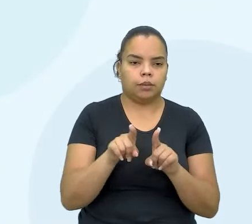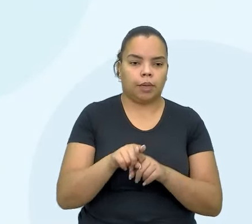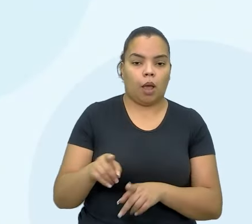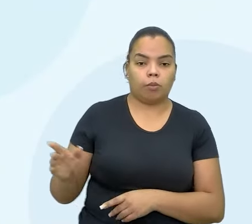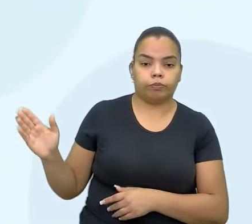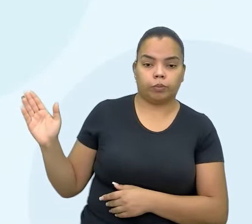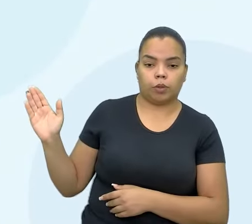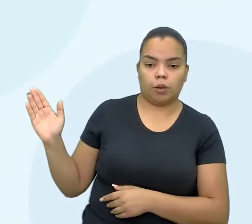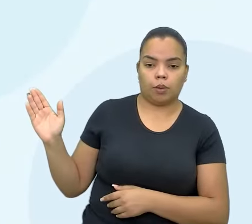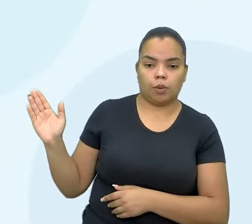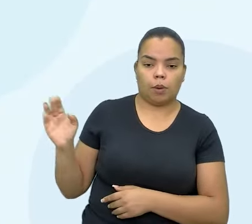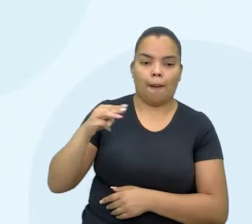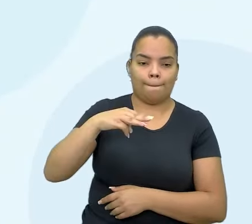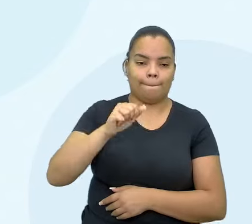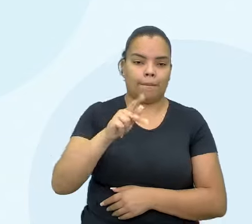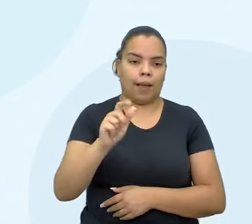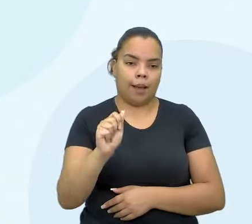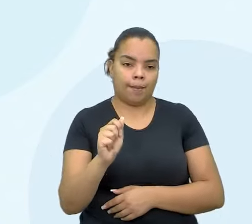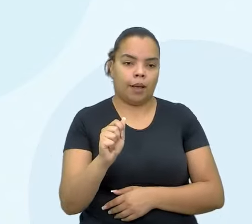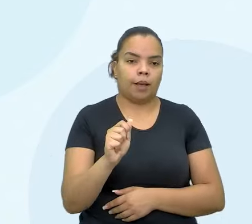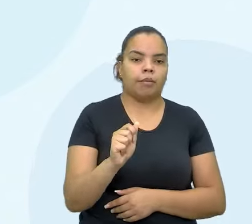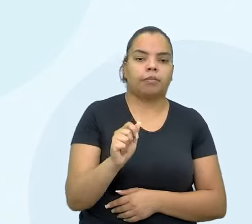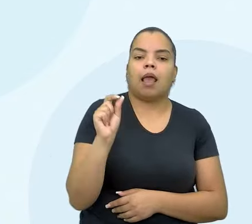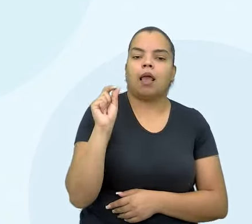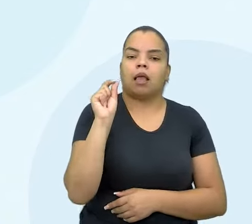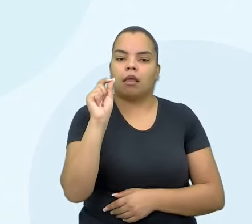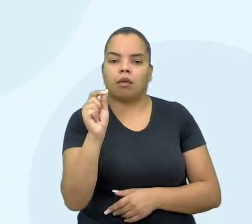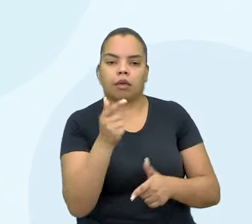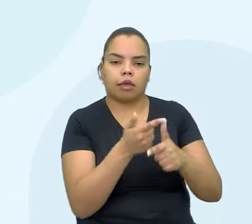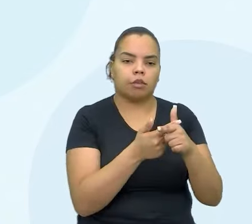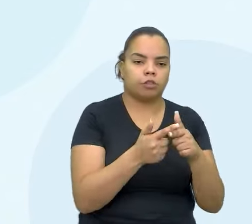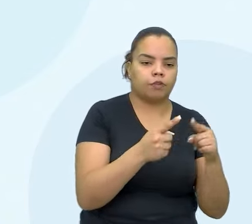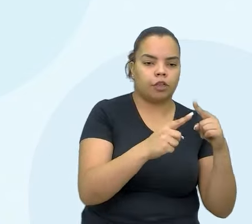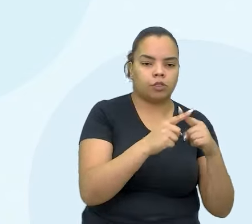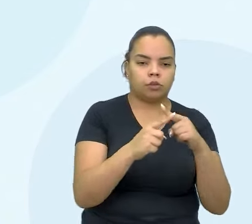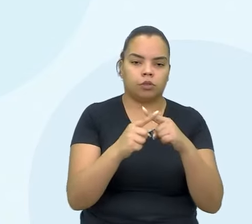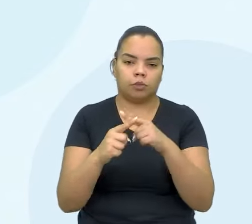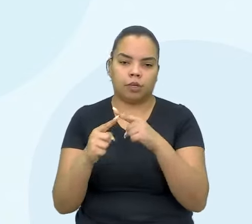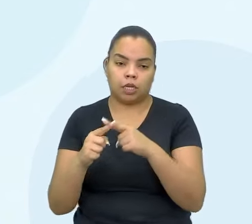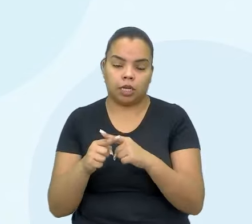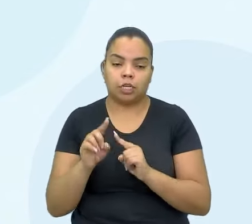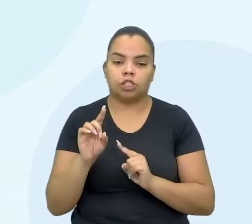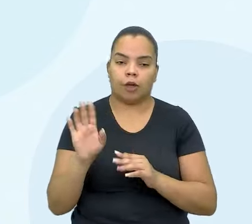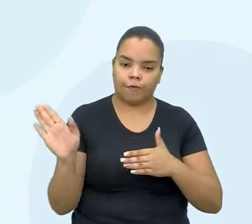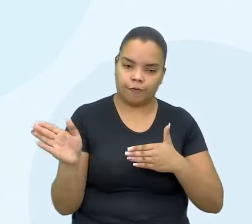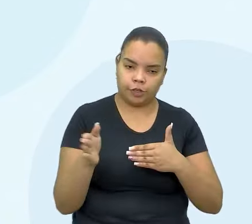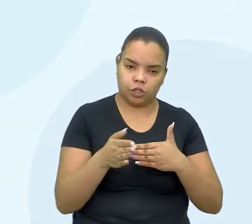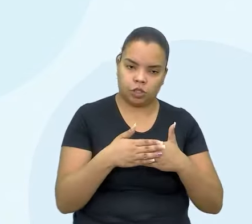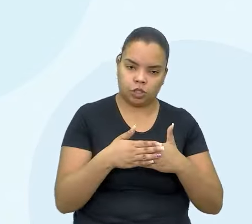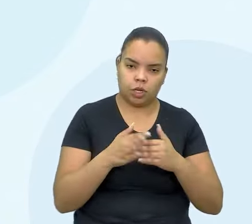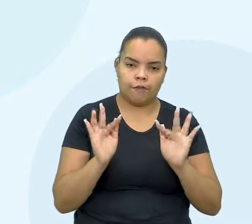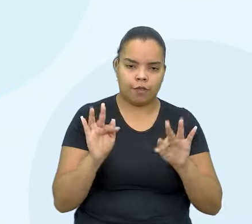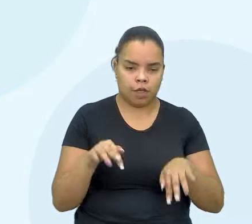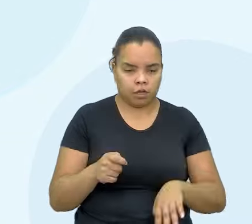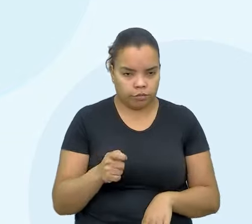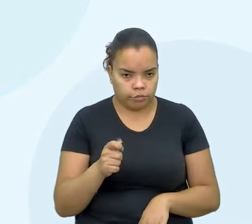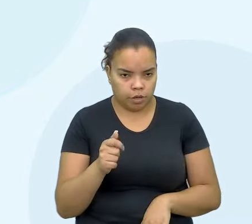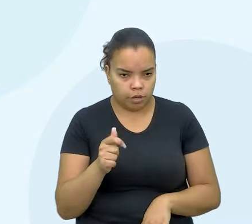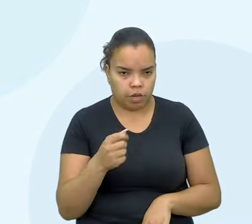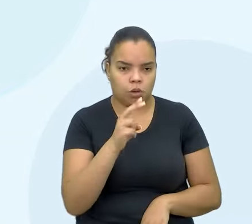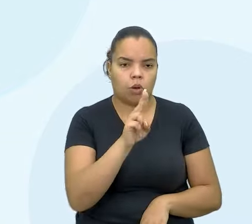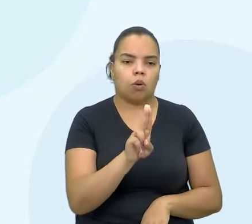mapa, né, Quem Divide Multiplica. Nós estamos fechando a UC1, com o nome Números Também